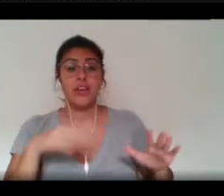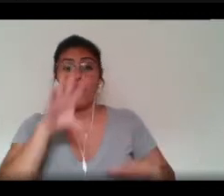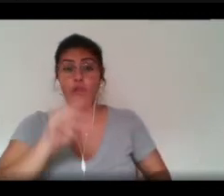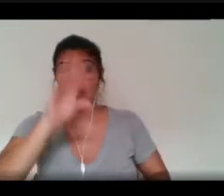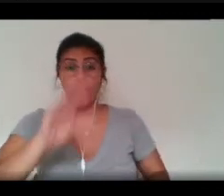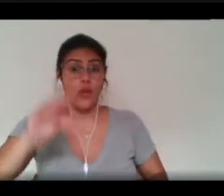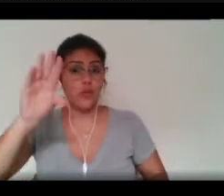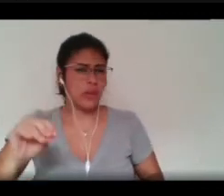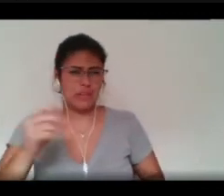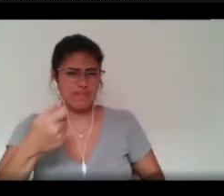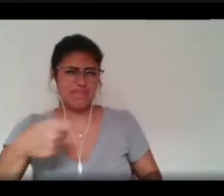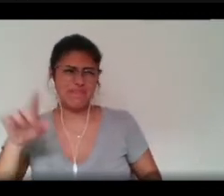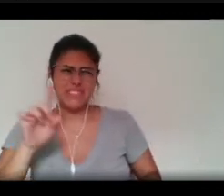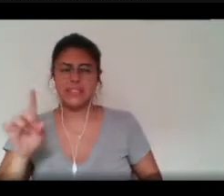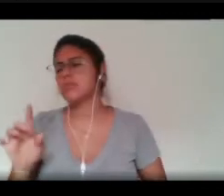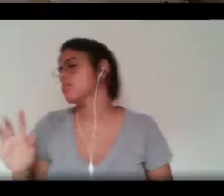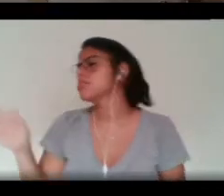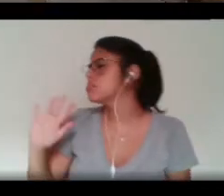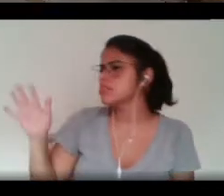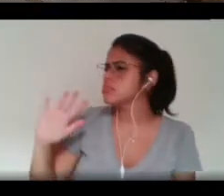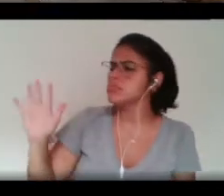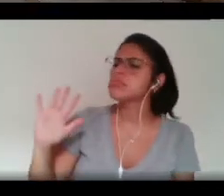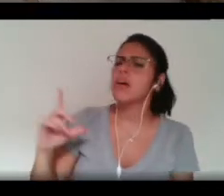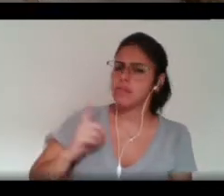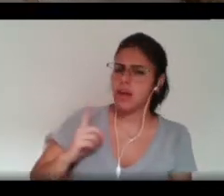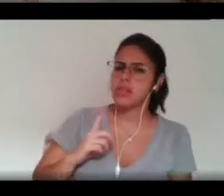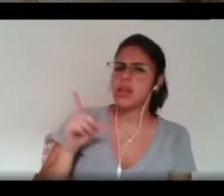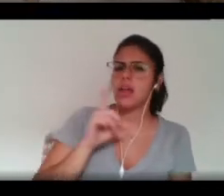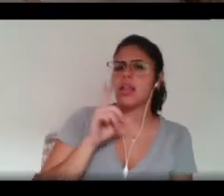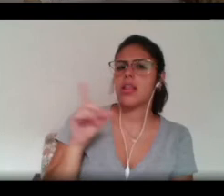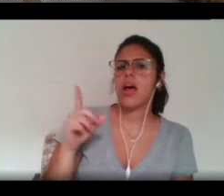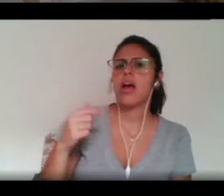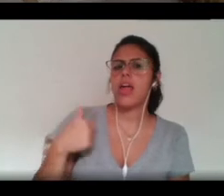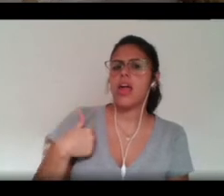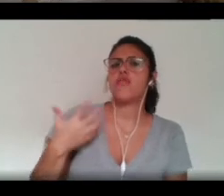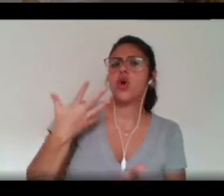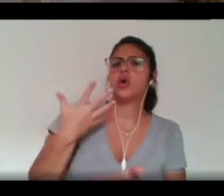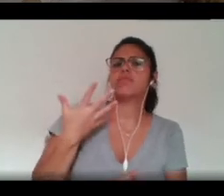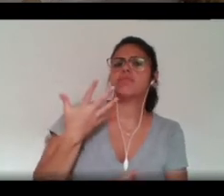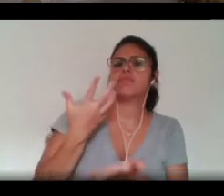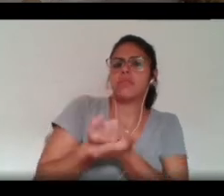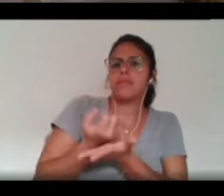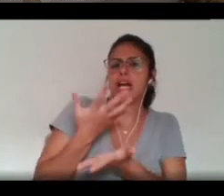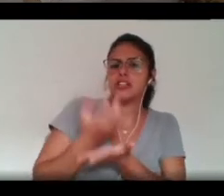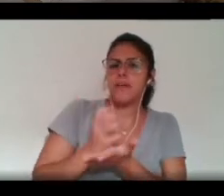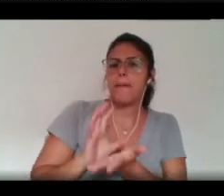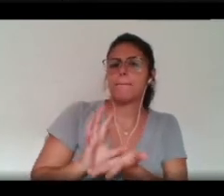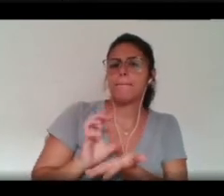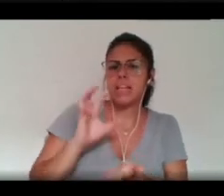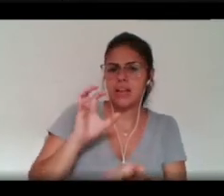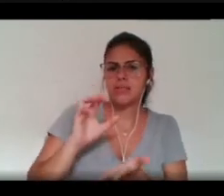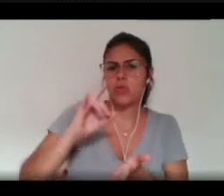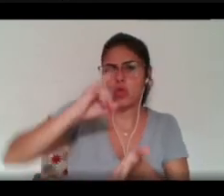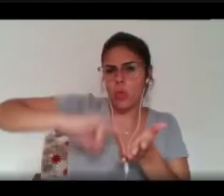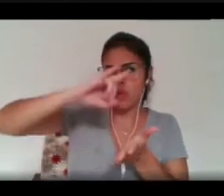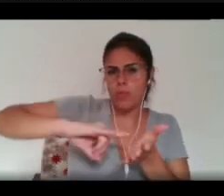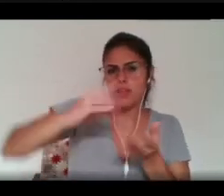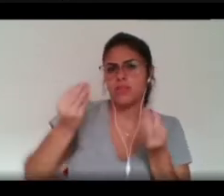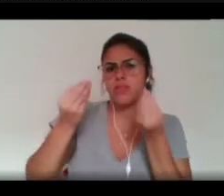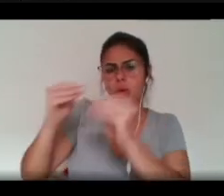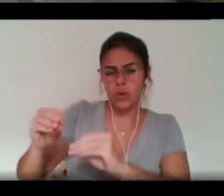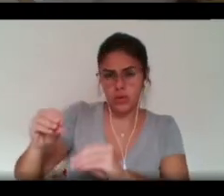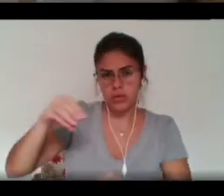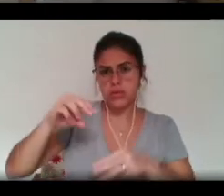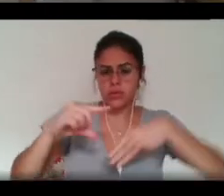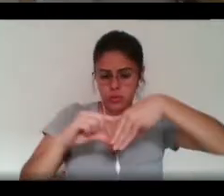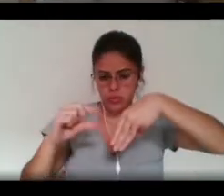acho que não precisa não há necessidade não. Não, esse rascunho eu vou gerar um PDF e vou pôr no Moodle, tá bom? Tá bom.